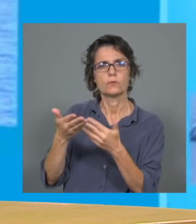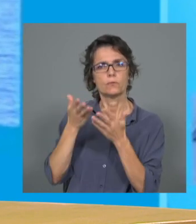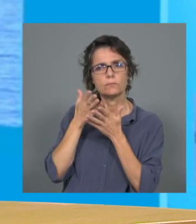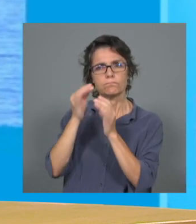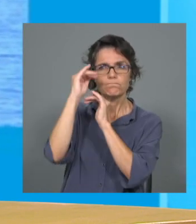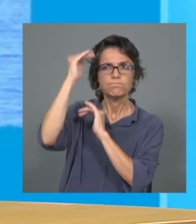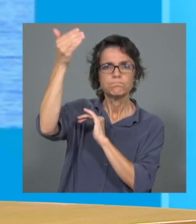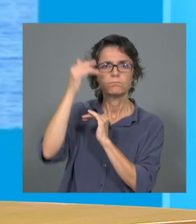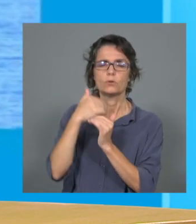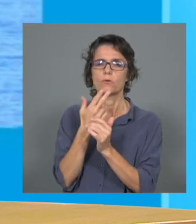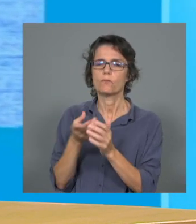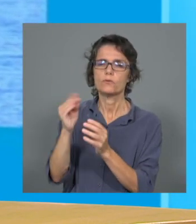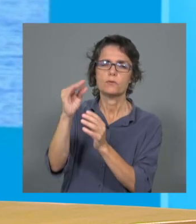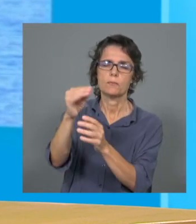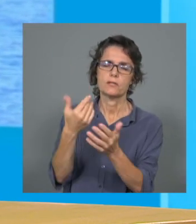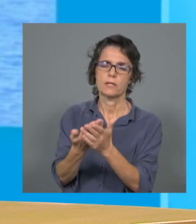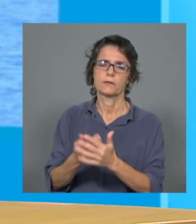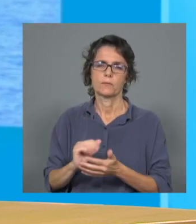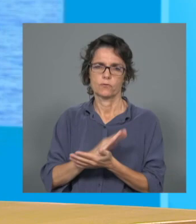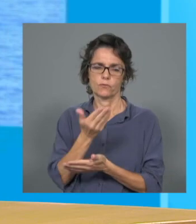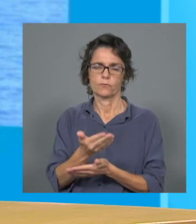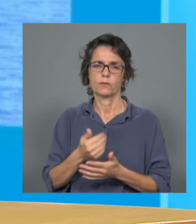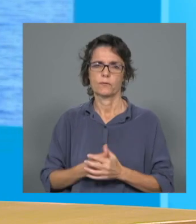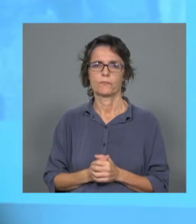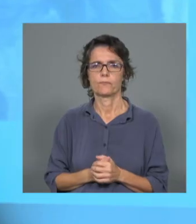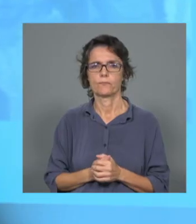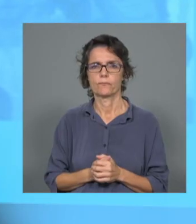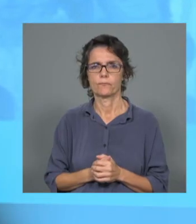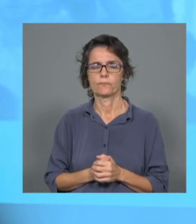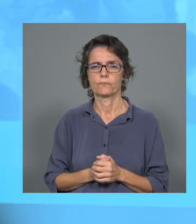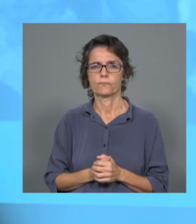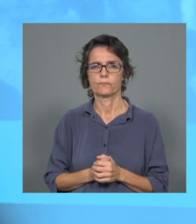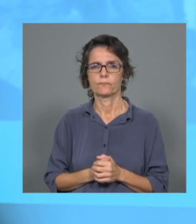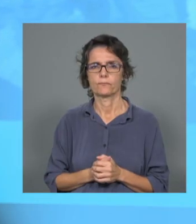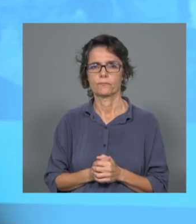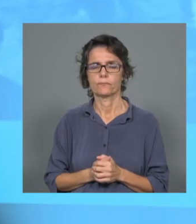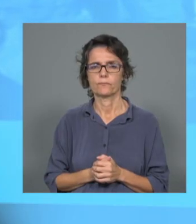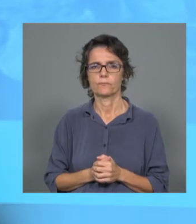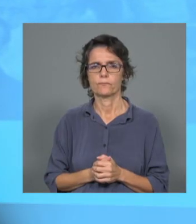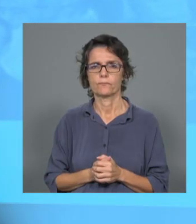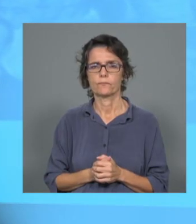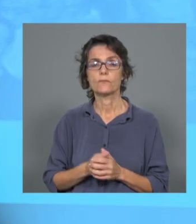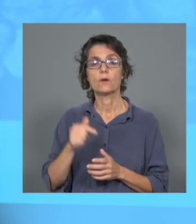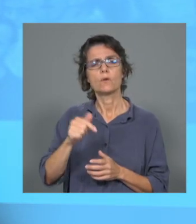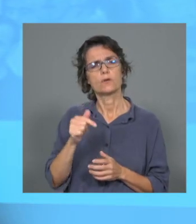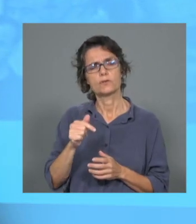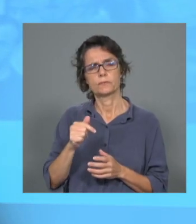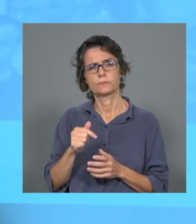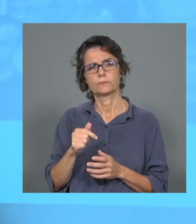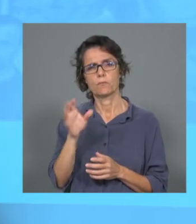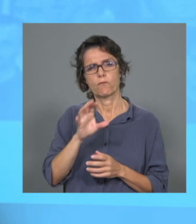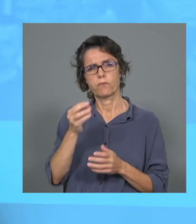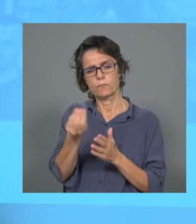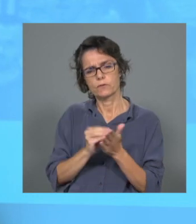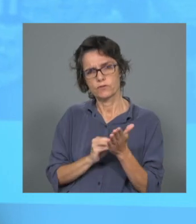vez mais vozes para a Voz da Fátima. Há uma narrativa hoje que, diríamos, uma linha editorial que o jornal